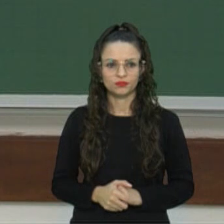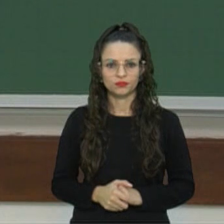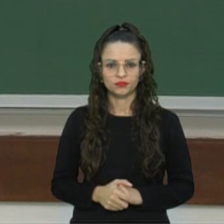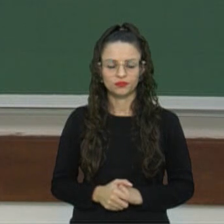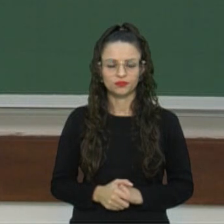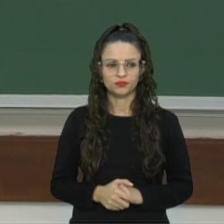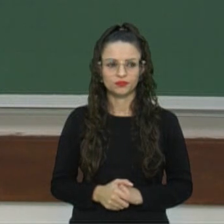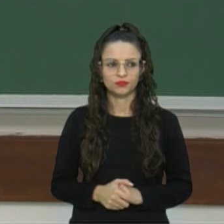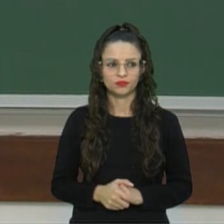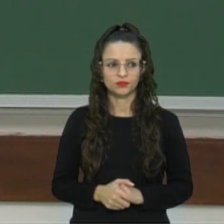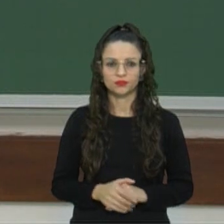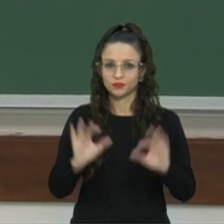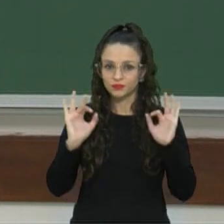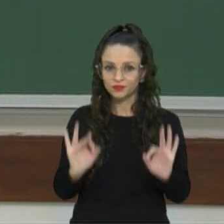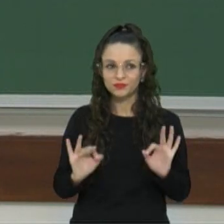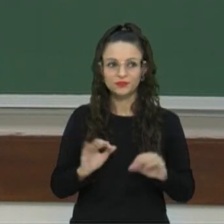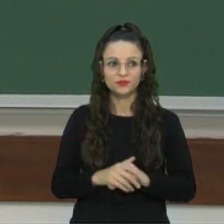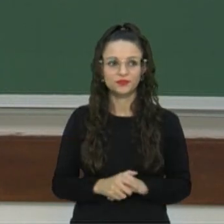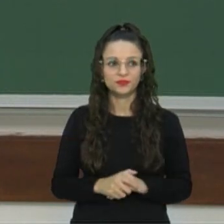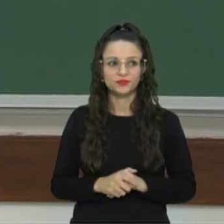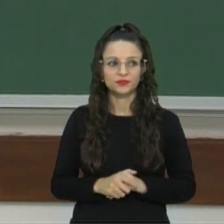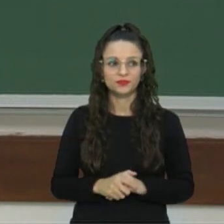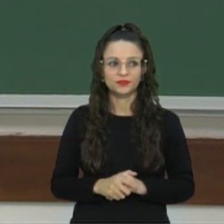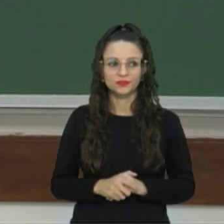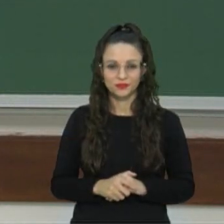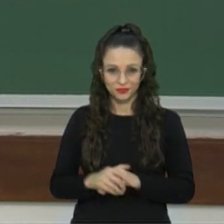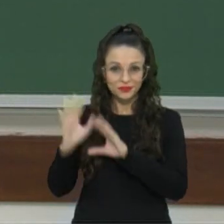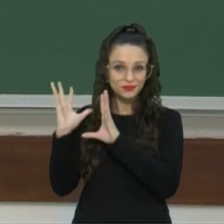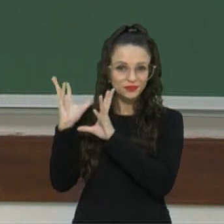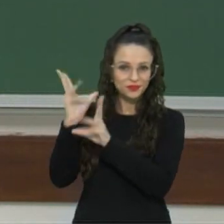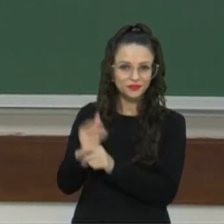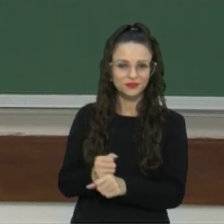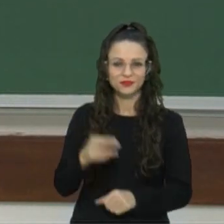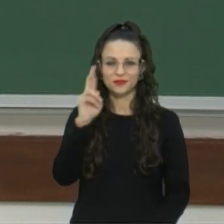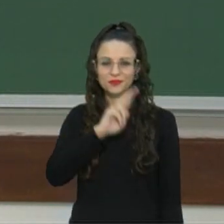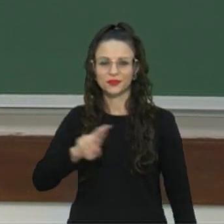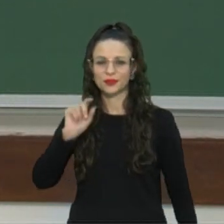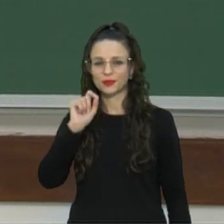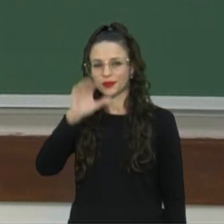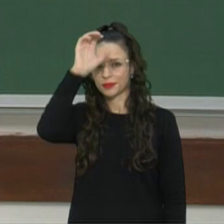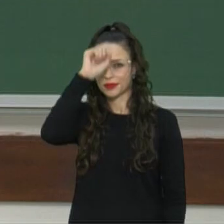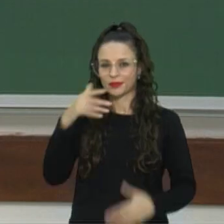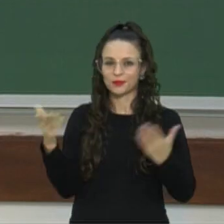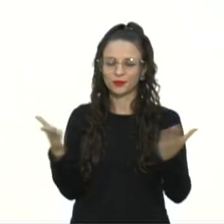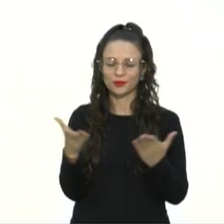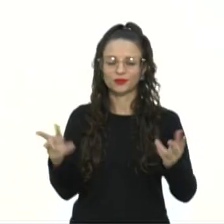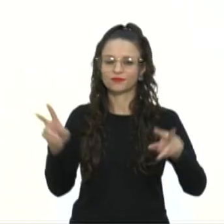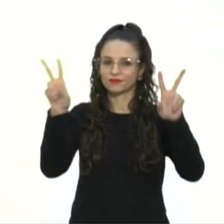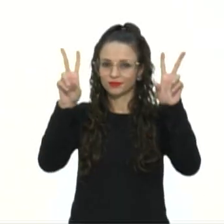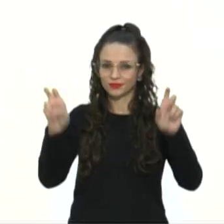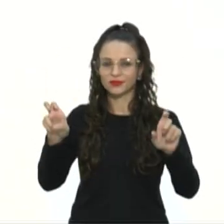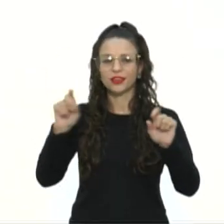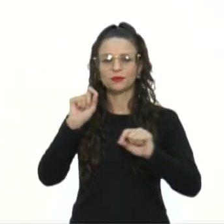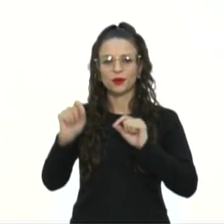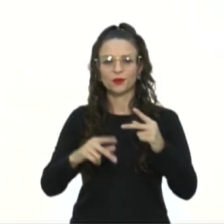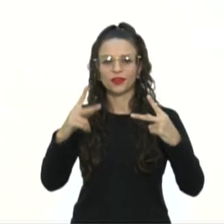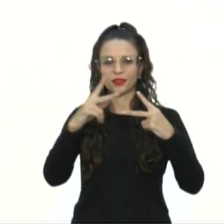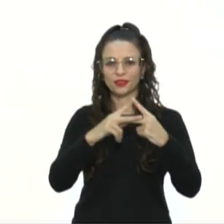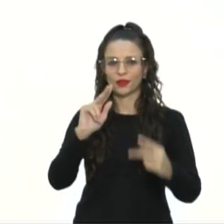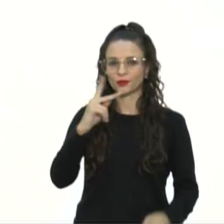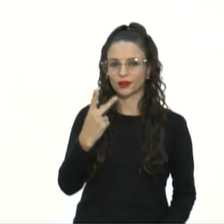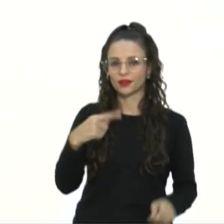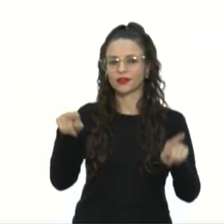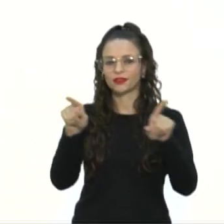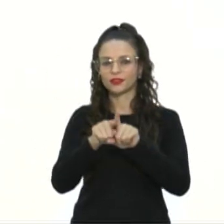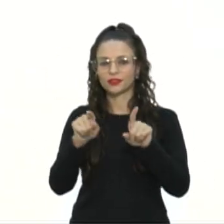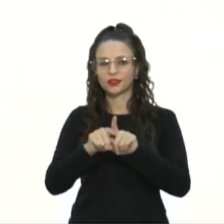da equação. Certo? Vamos rever o que a gente aprendeu hoje? Falamos sobre entalpia, falamos sobre